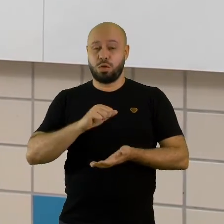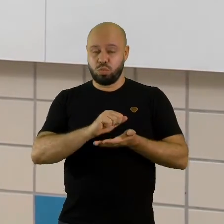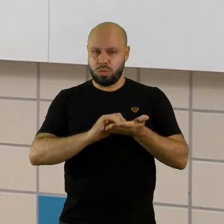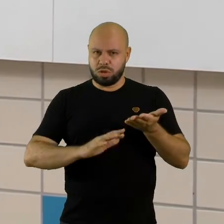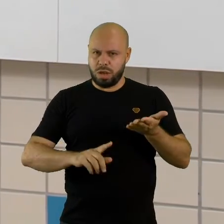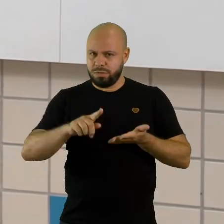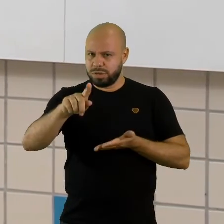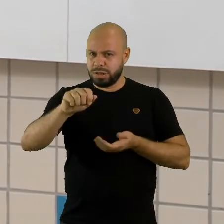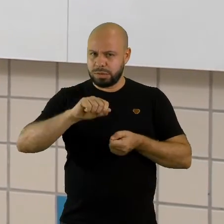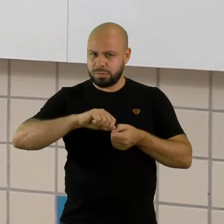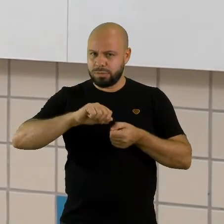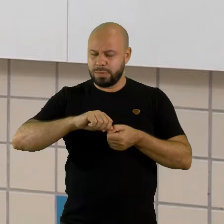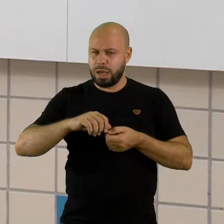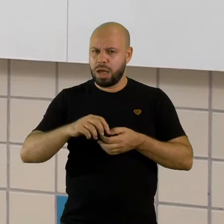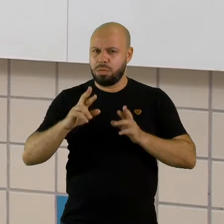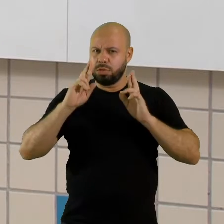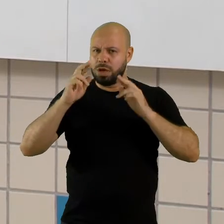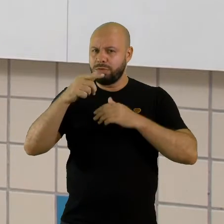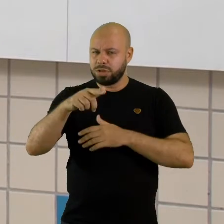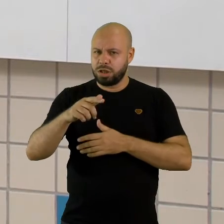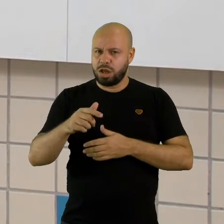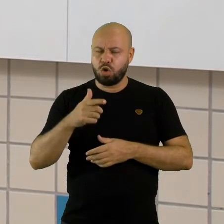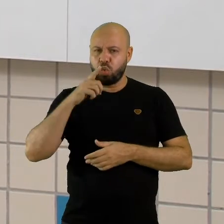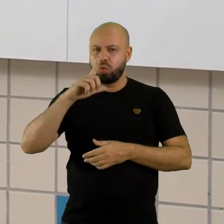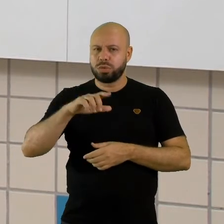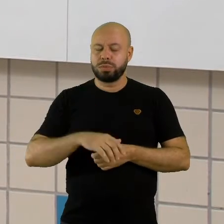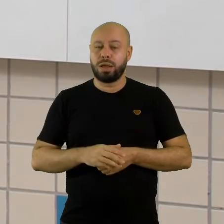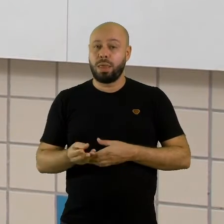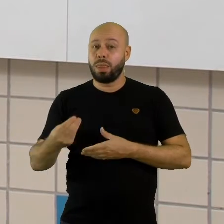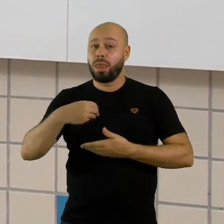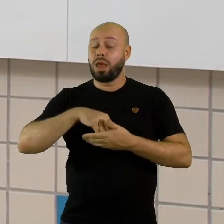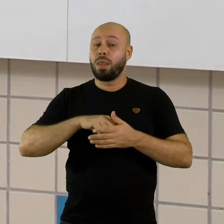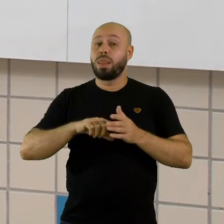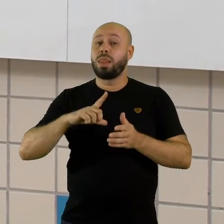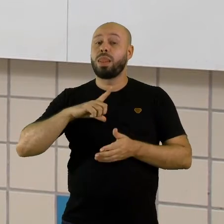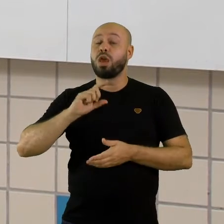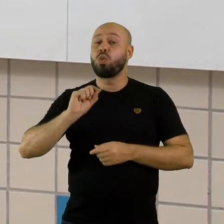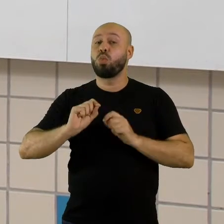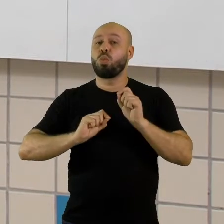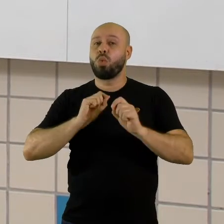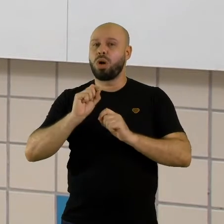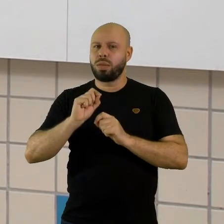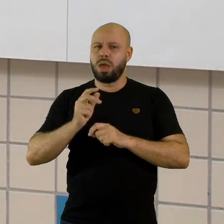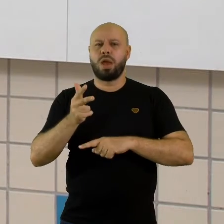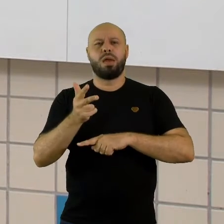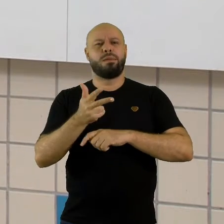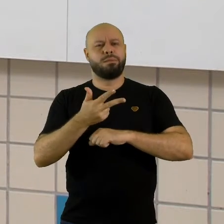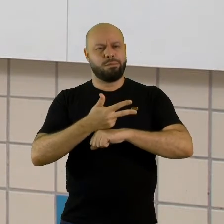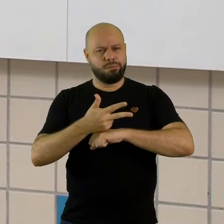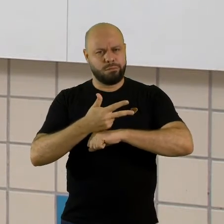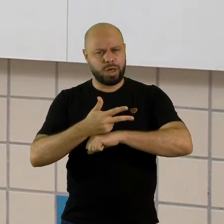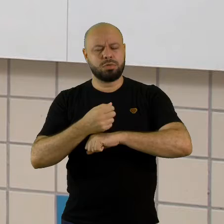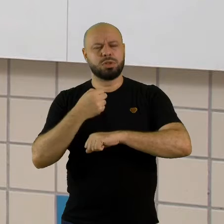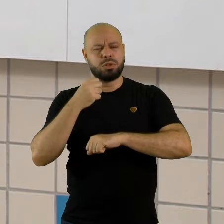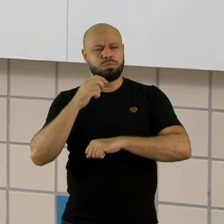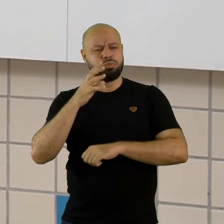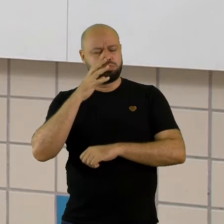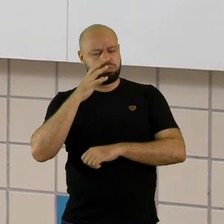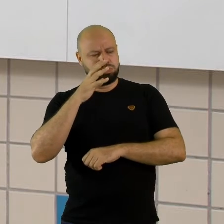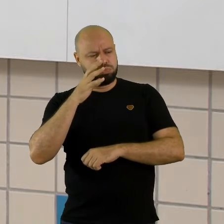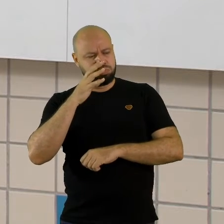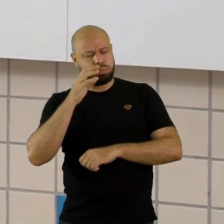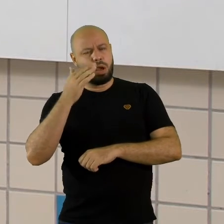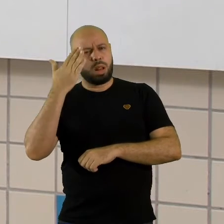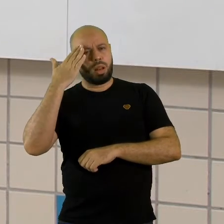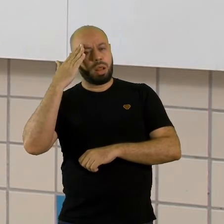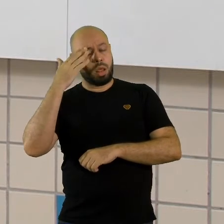que vocês consigam, tá? Dentro do exercício vai algumas videoaulas com vídeos curtos para vocês poderem entender